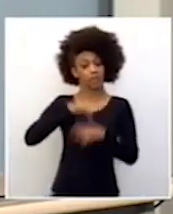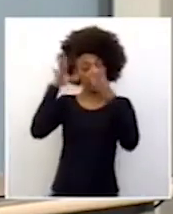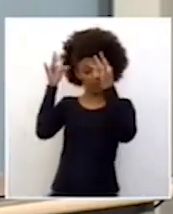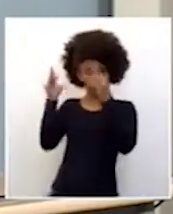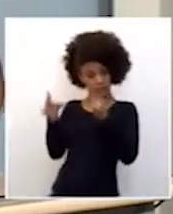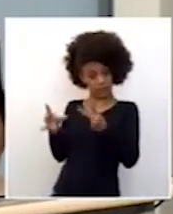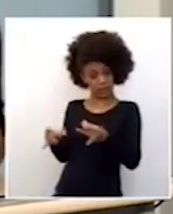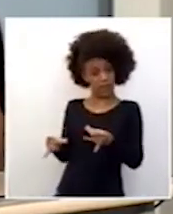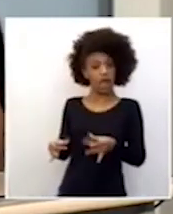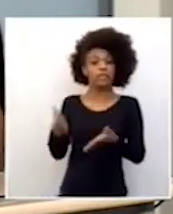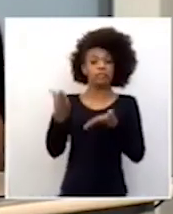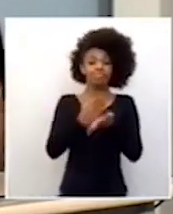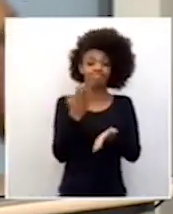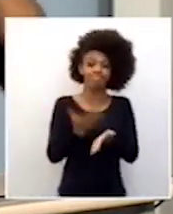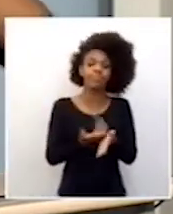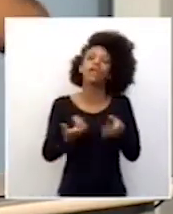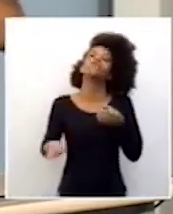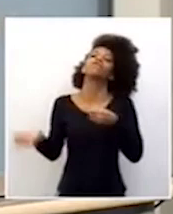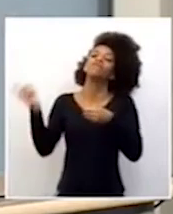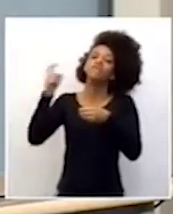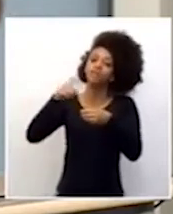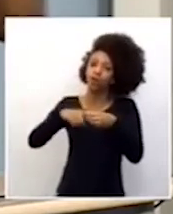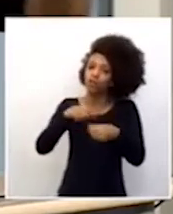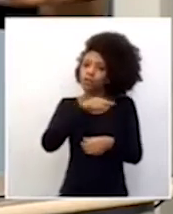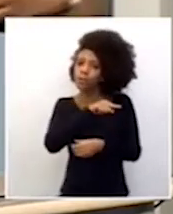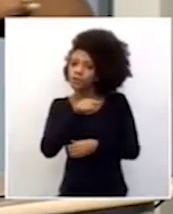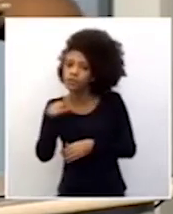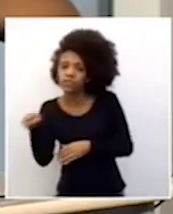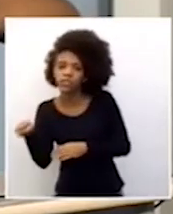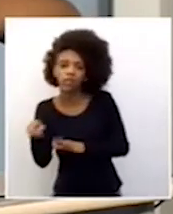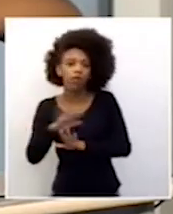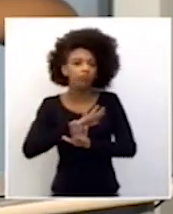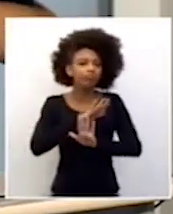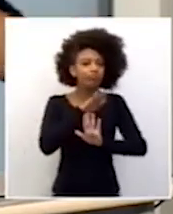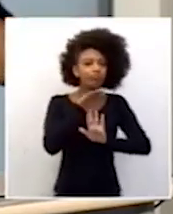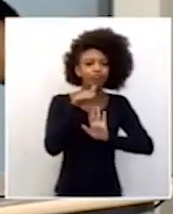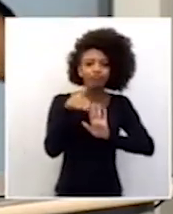Machado de Assis volta para vocês com toda a